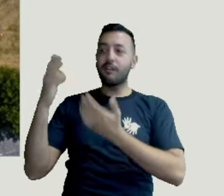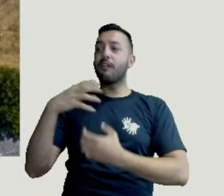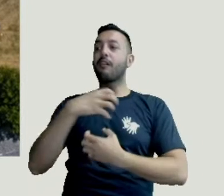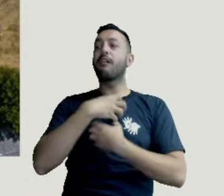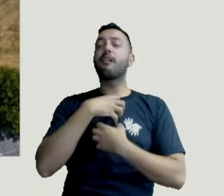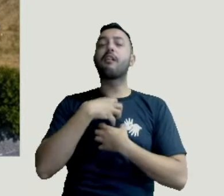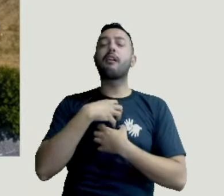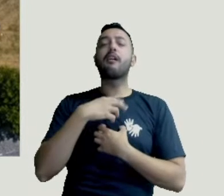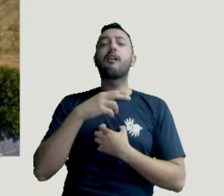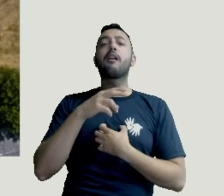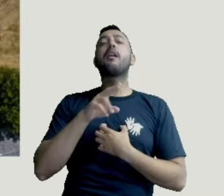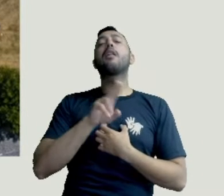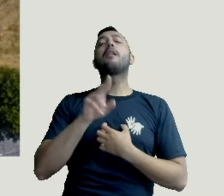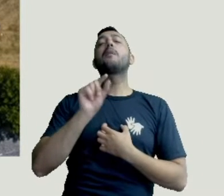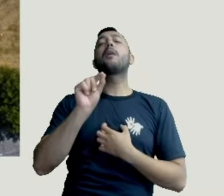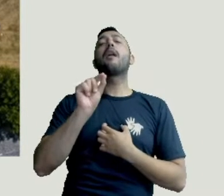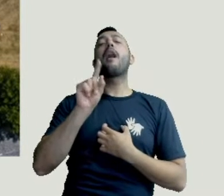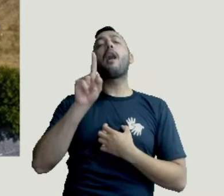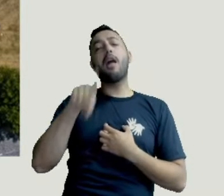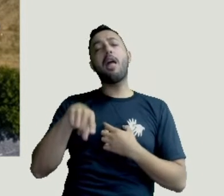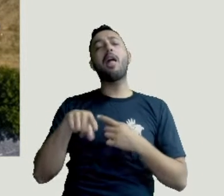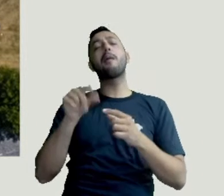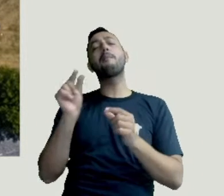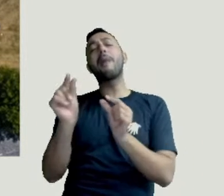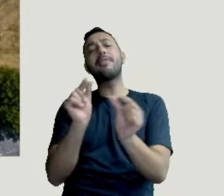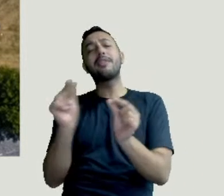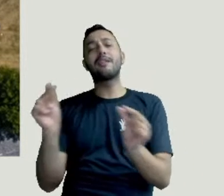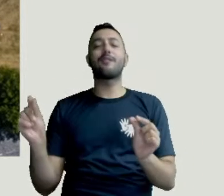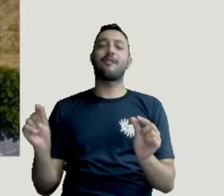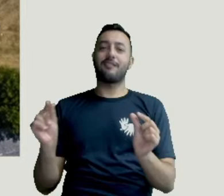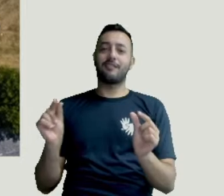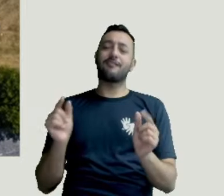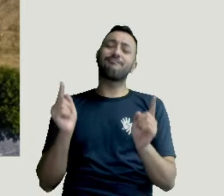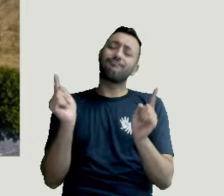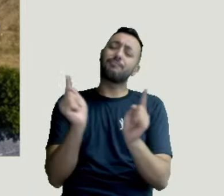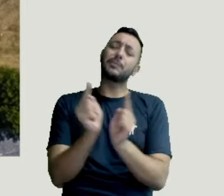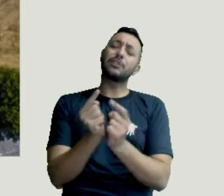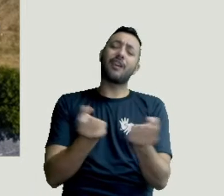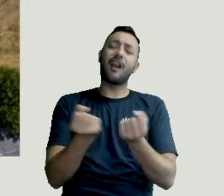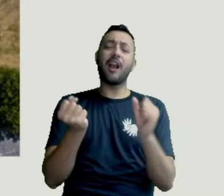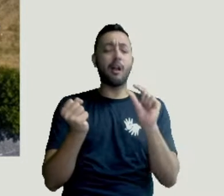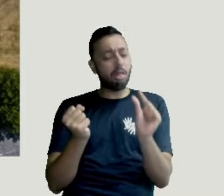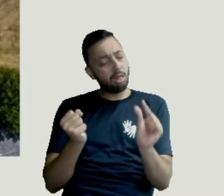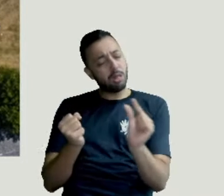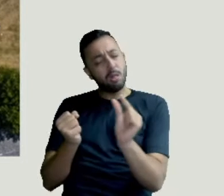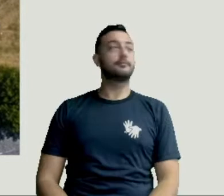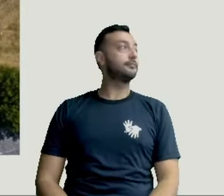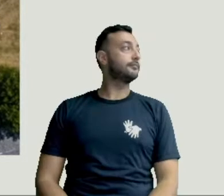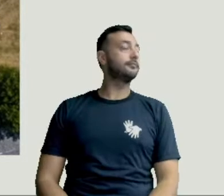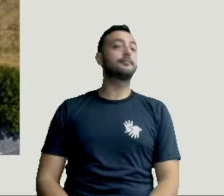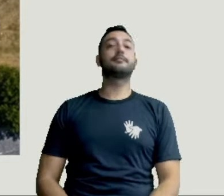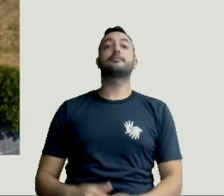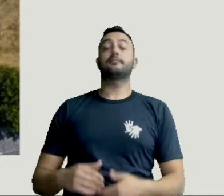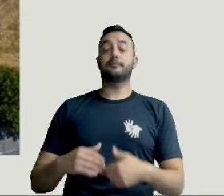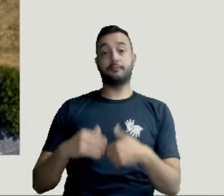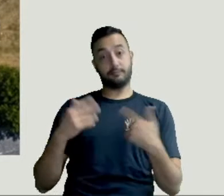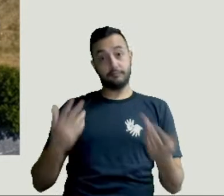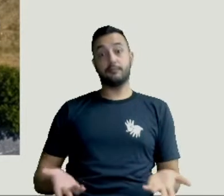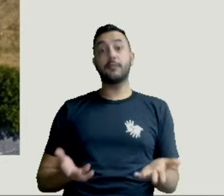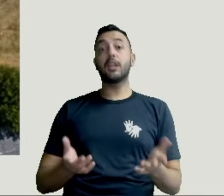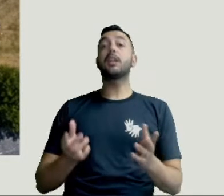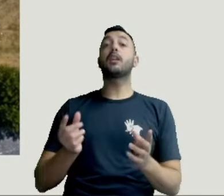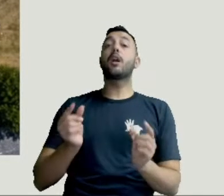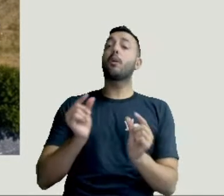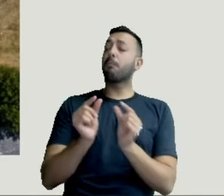de ponto material ou partícula, coisa minúscula, tá? Pequena. O ponto material nesse